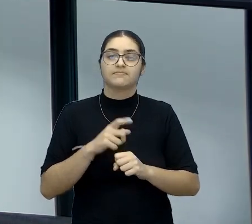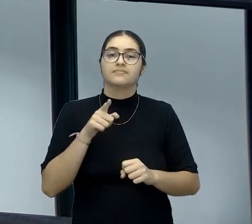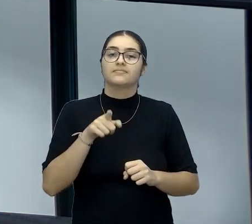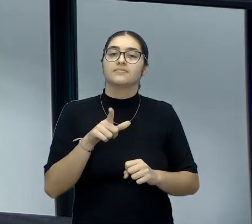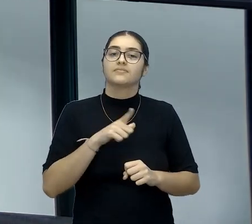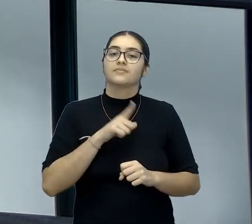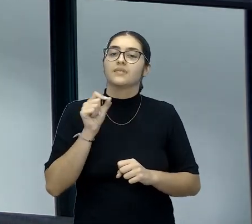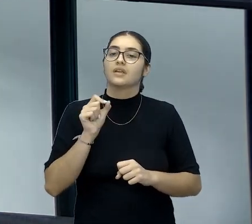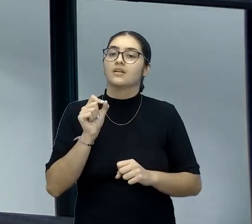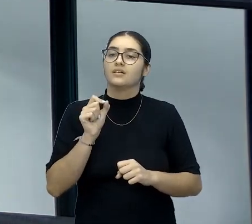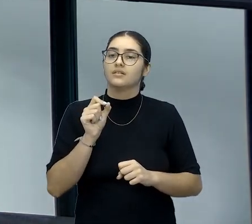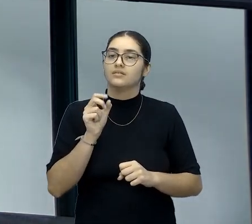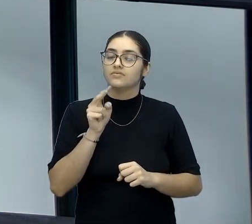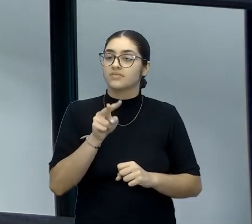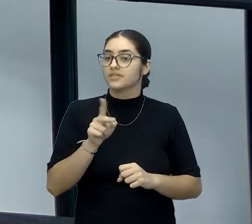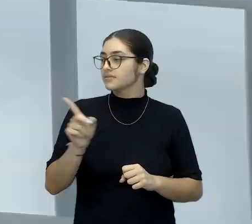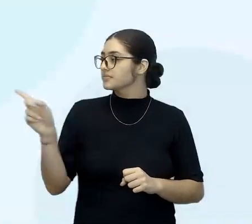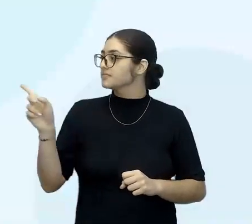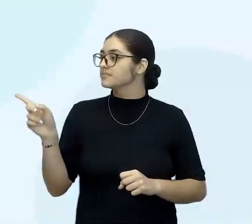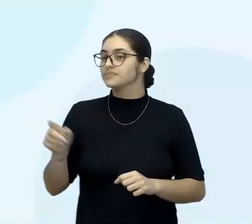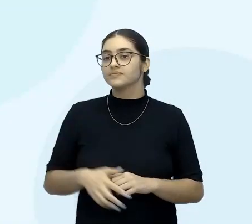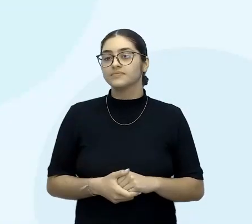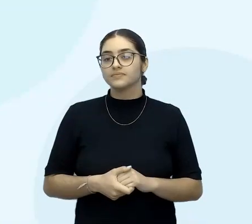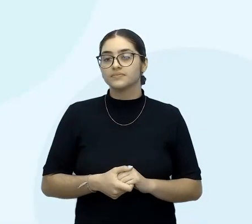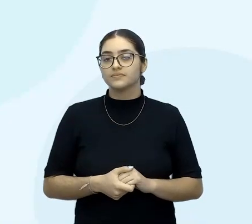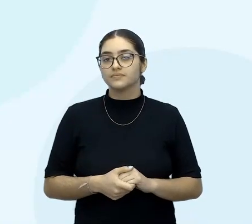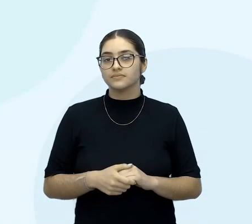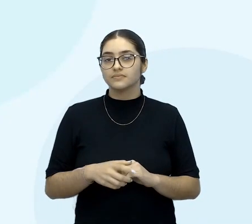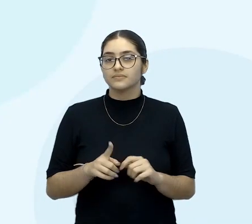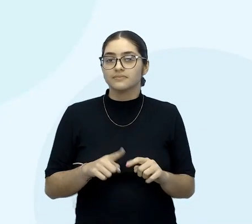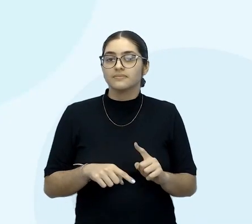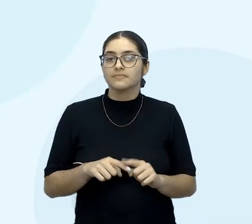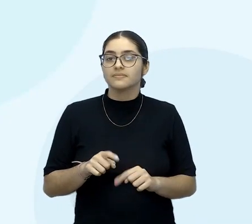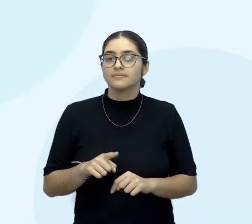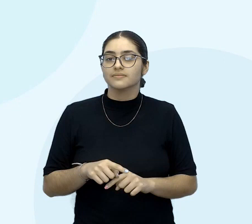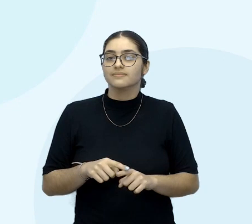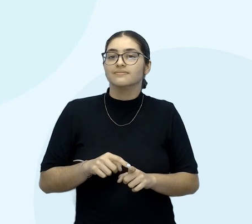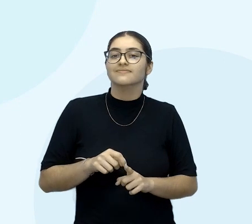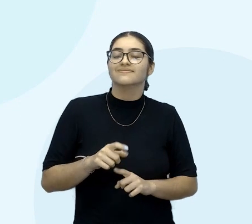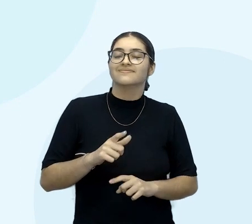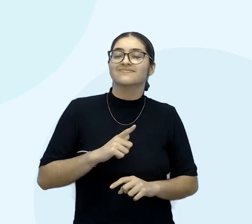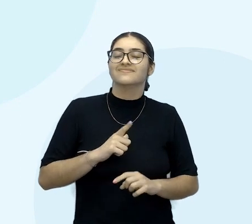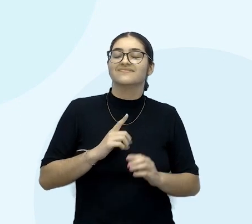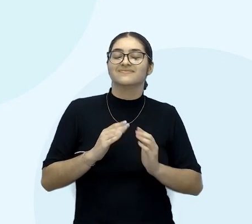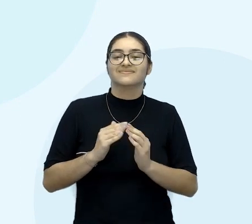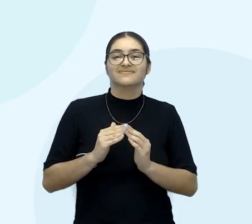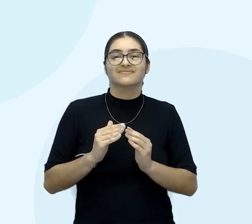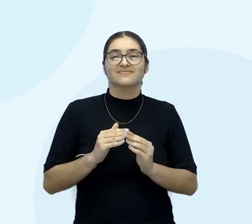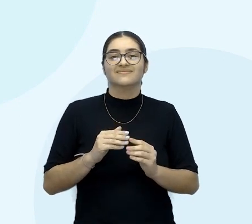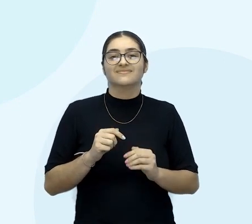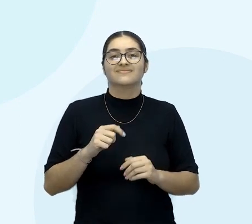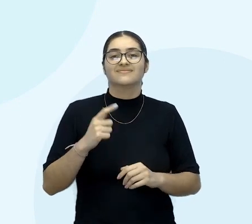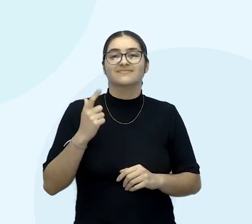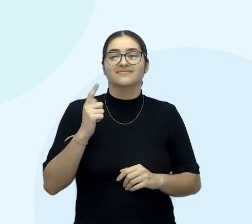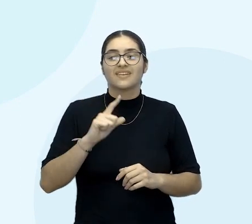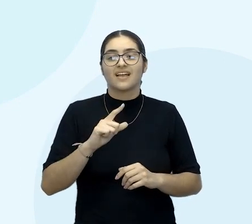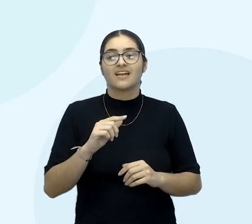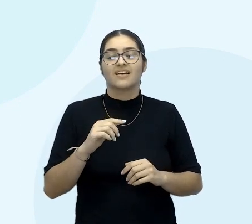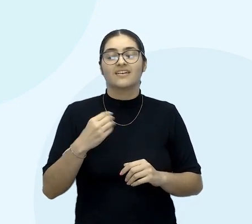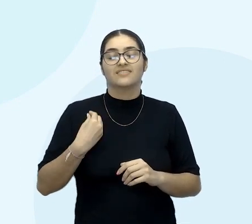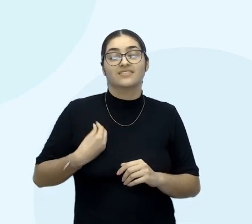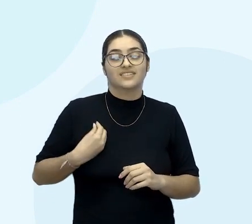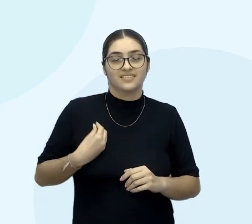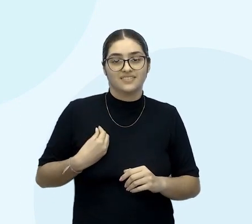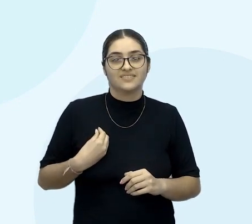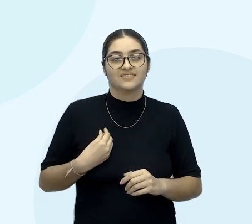deixei exemplos de produtos que geralmente tem em casa e que facilita a nossa vida, né? Então, como